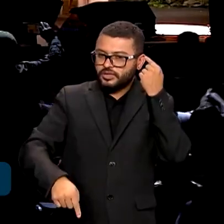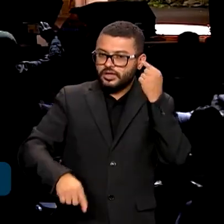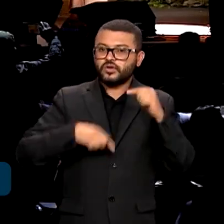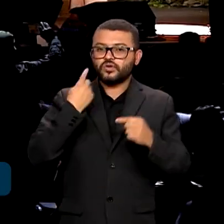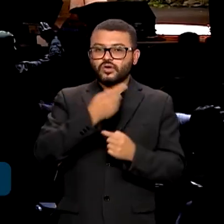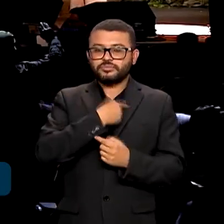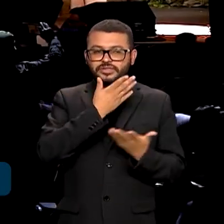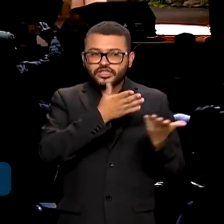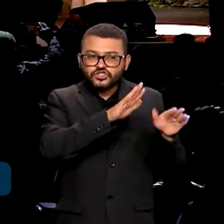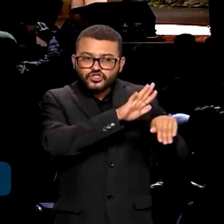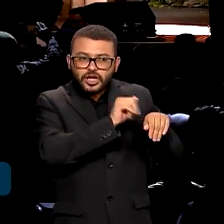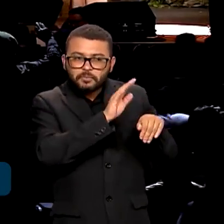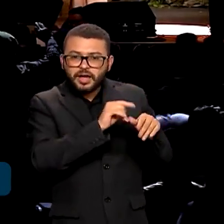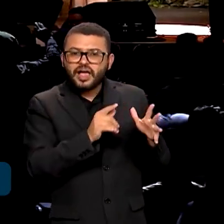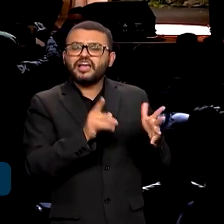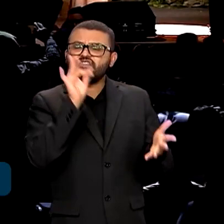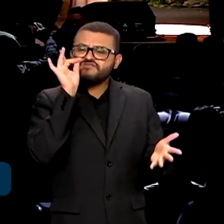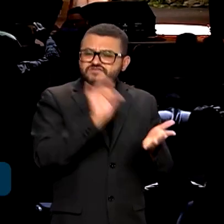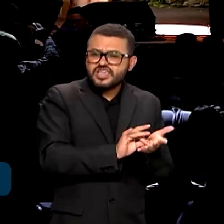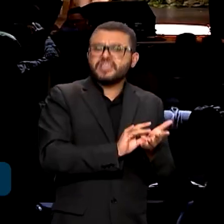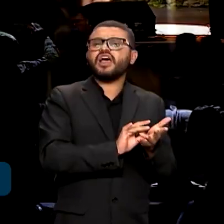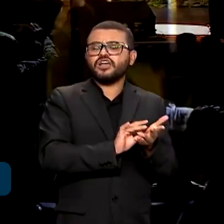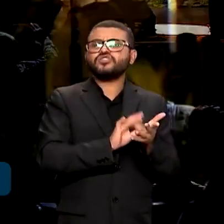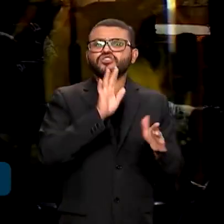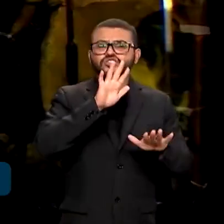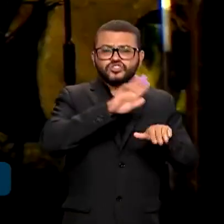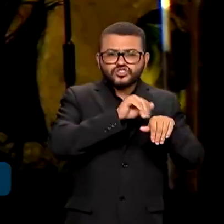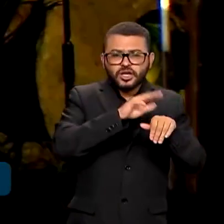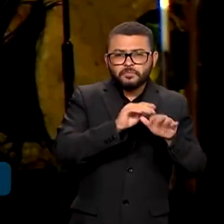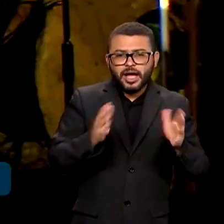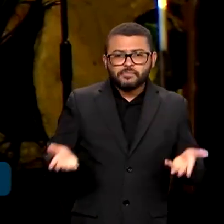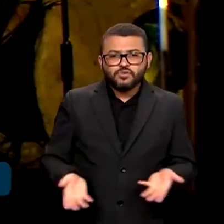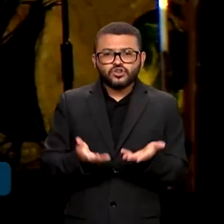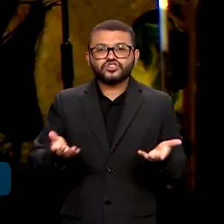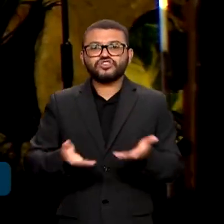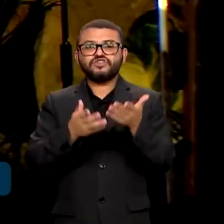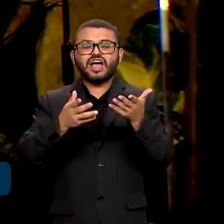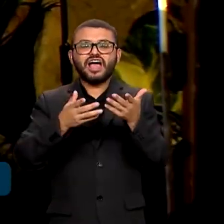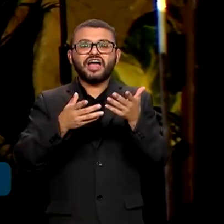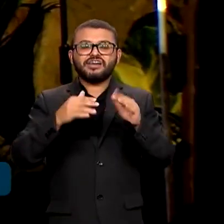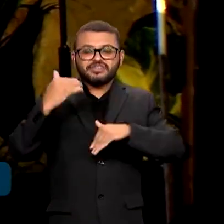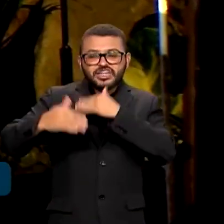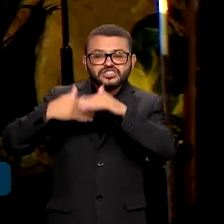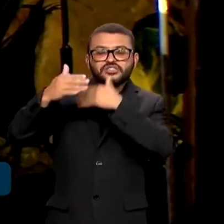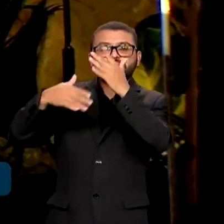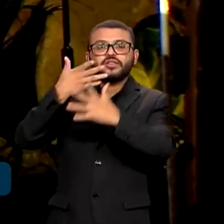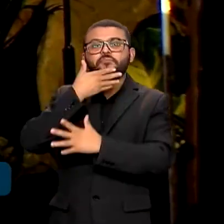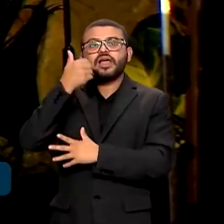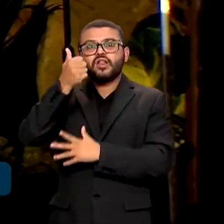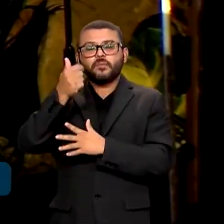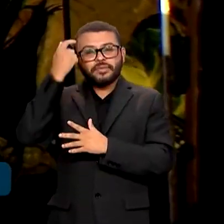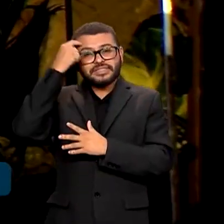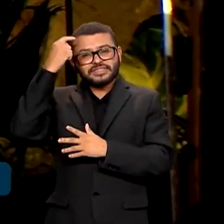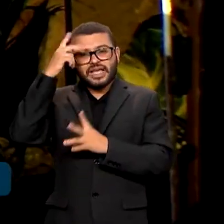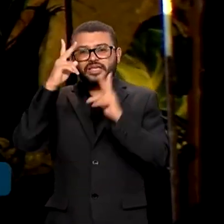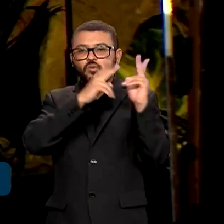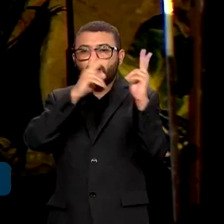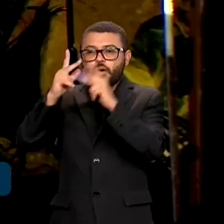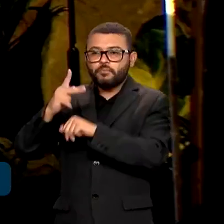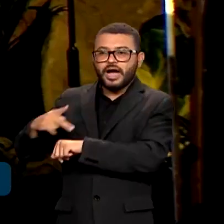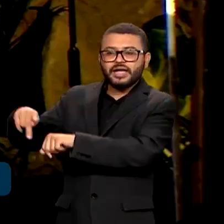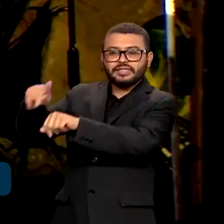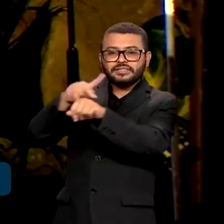uma invocação para que qualquer modelo de desenvolvimento que seja pensado pelos nossos